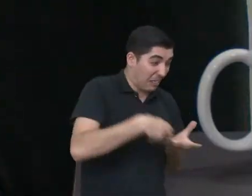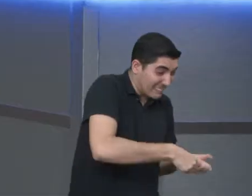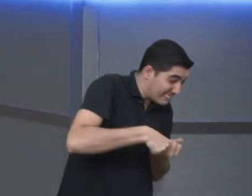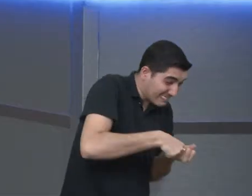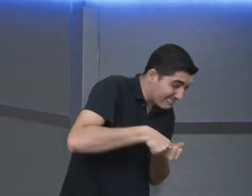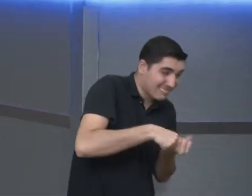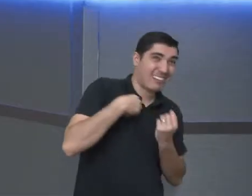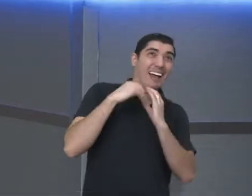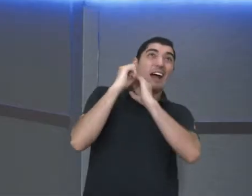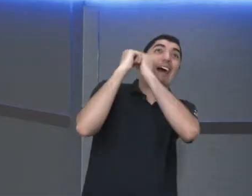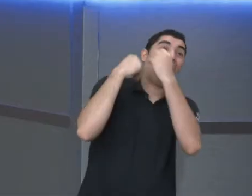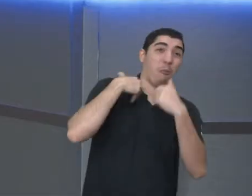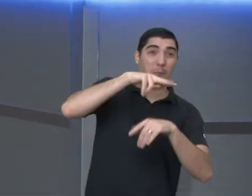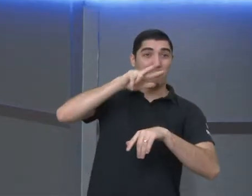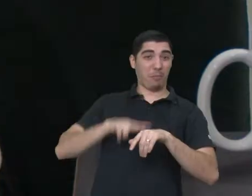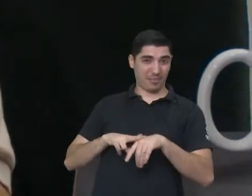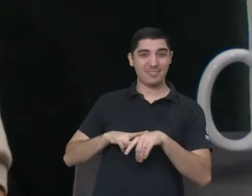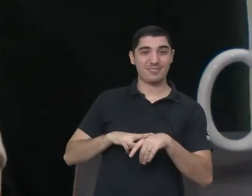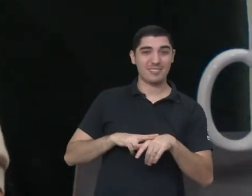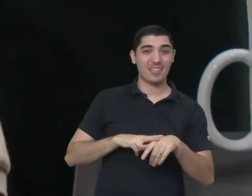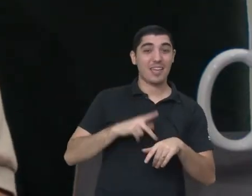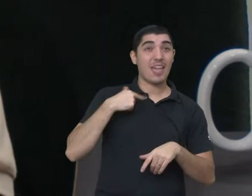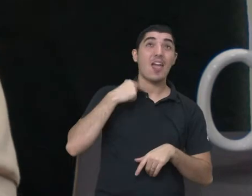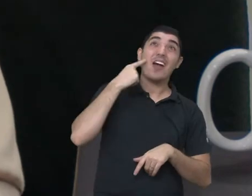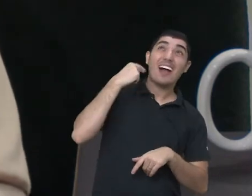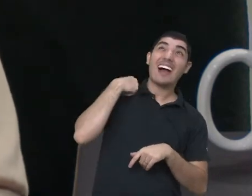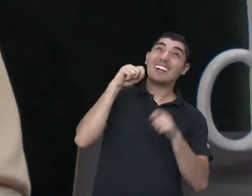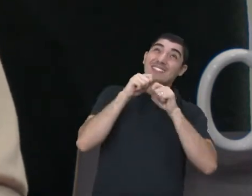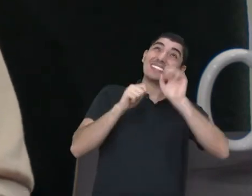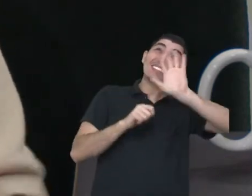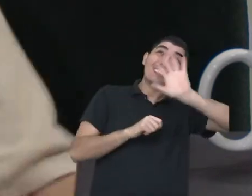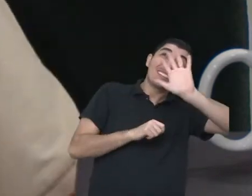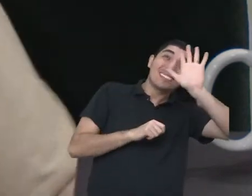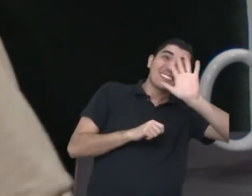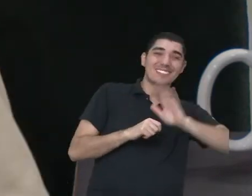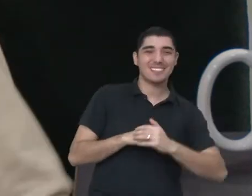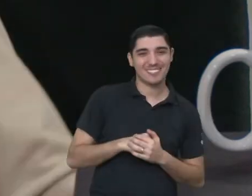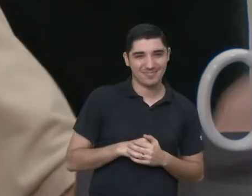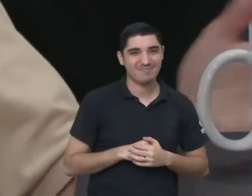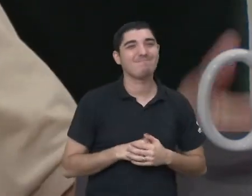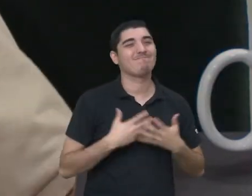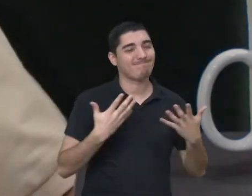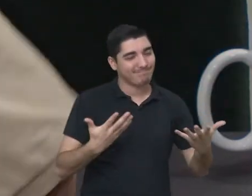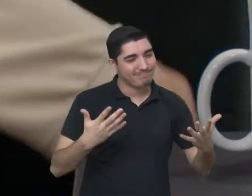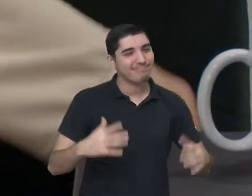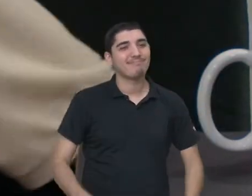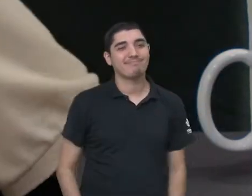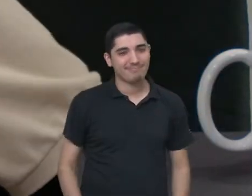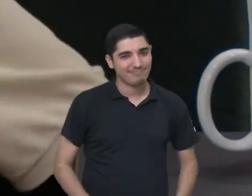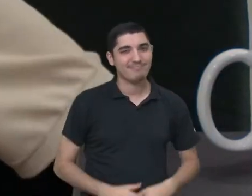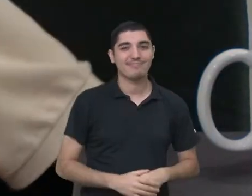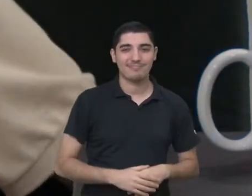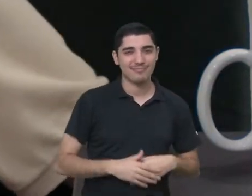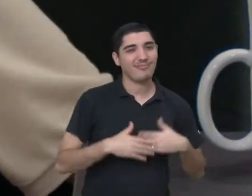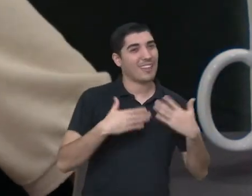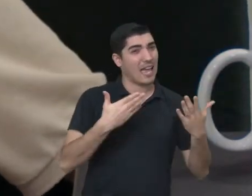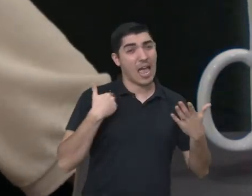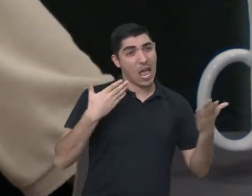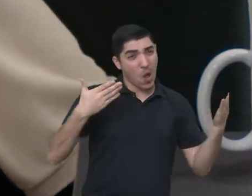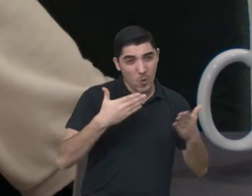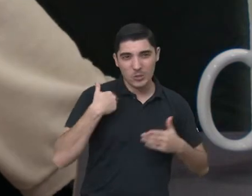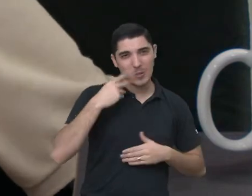International. Na época não tinha internet, não tinha nada. Mandava fita, tal, como é que chegava a imagem lá na